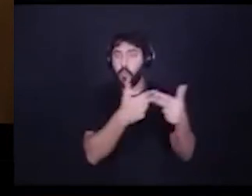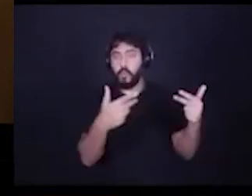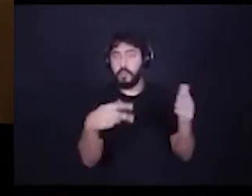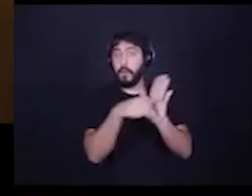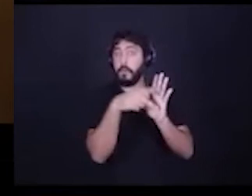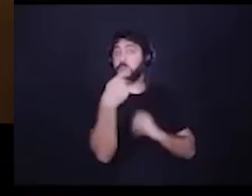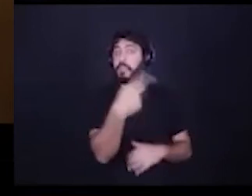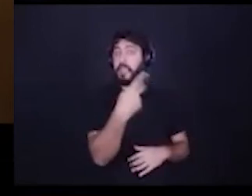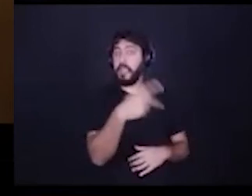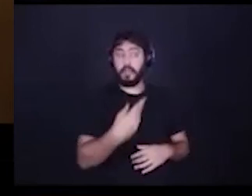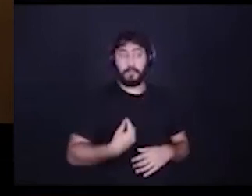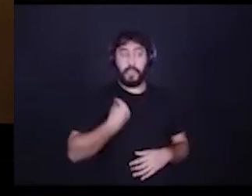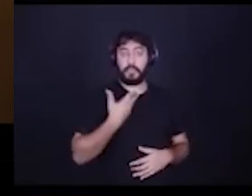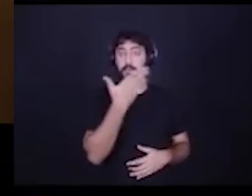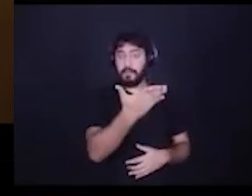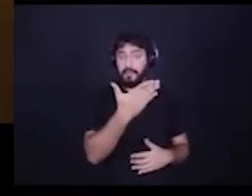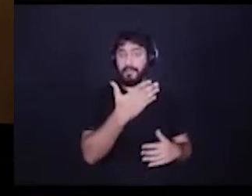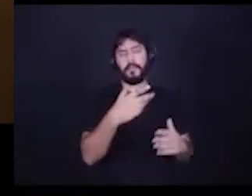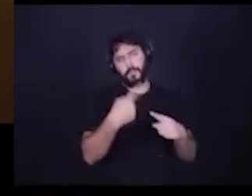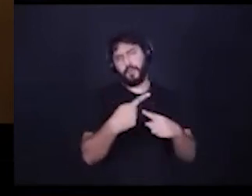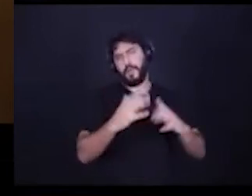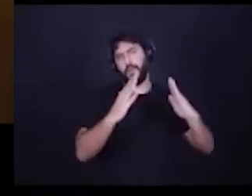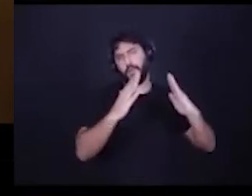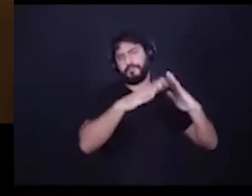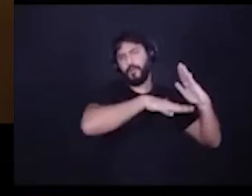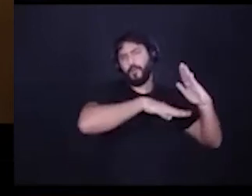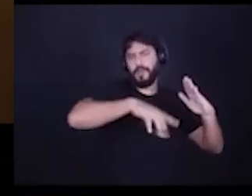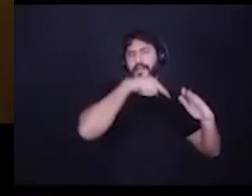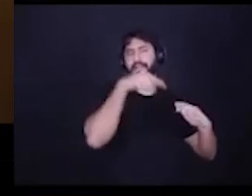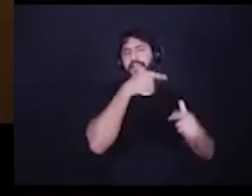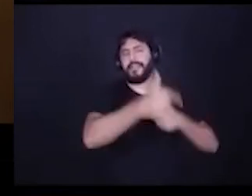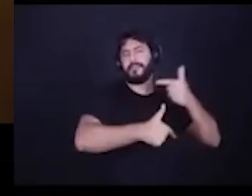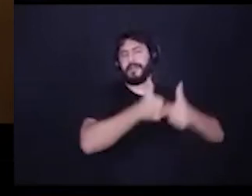instituições culturais, estava tudo lá, que era o ambiente que ele trabalhava e que era um ambiente que era completamente